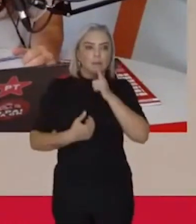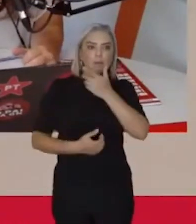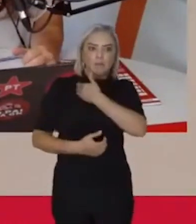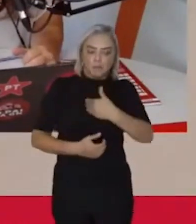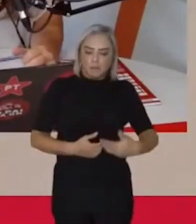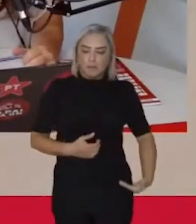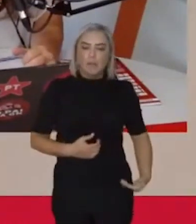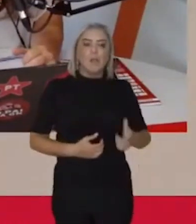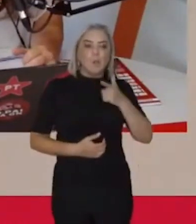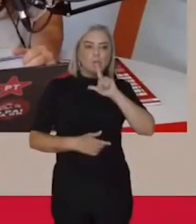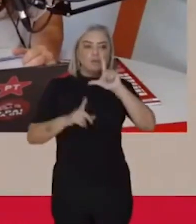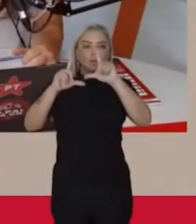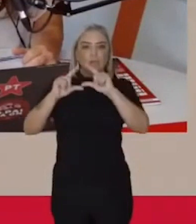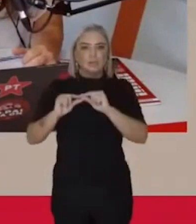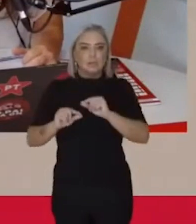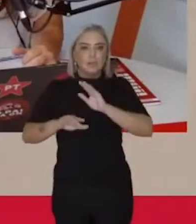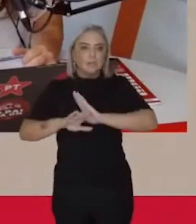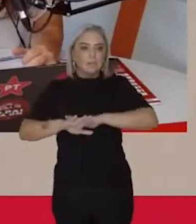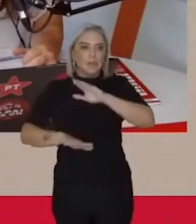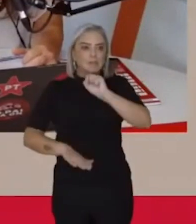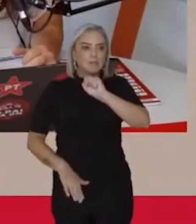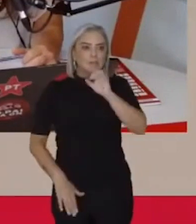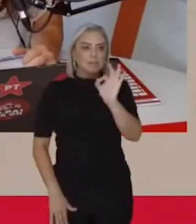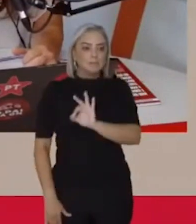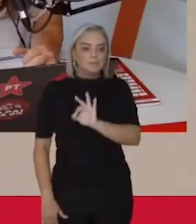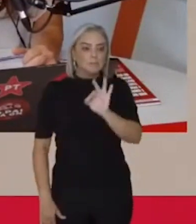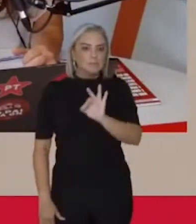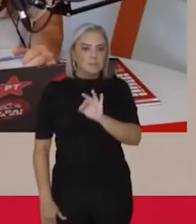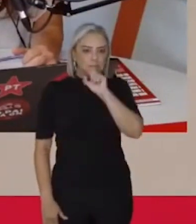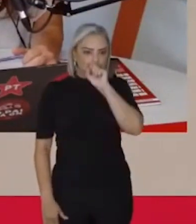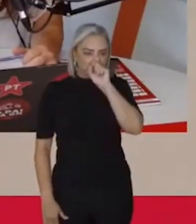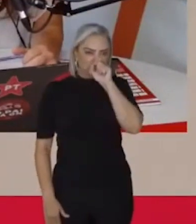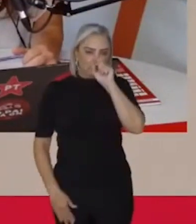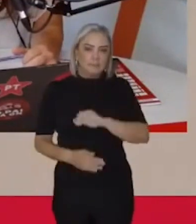reduzir o desmatamento da Amazônia de mais de 80%.